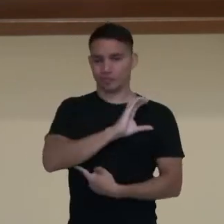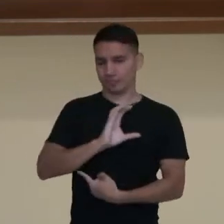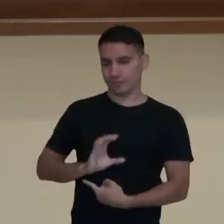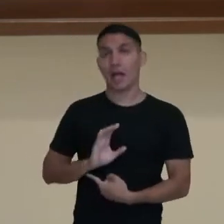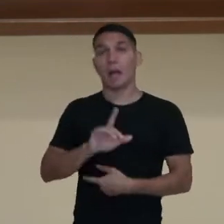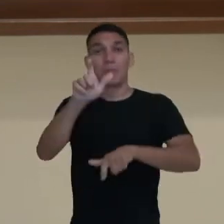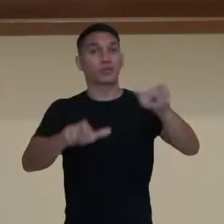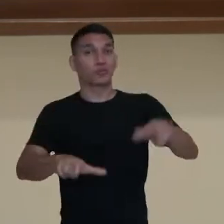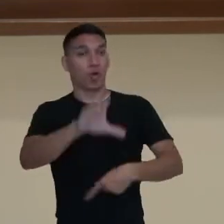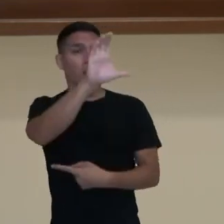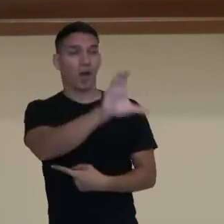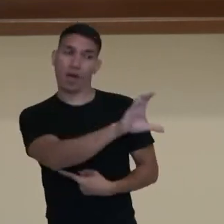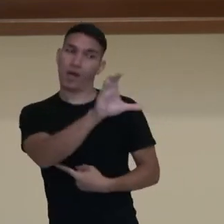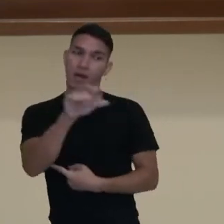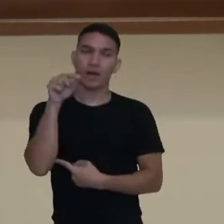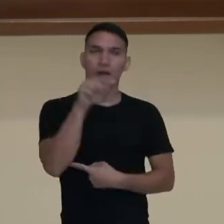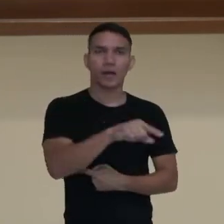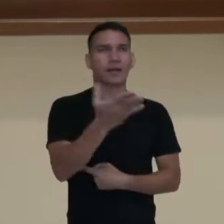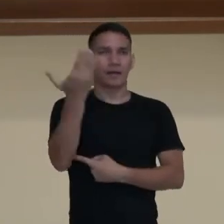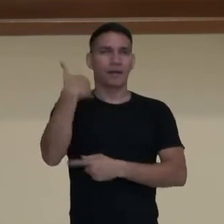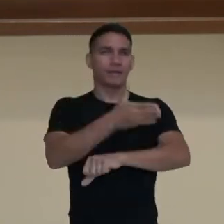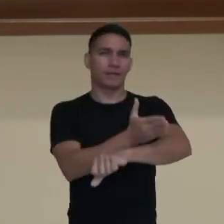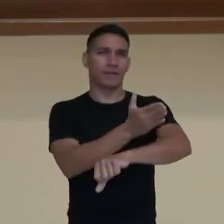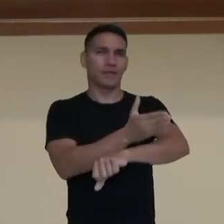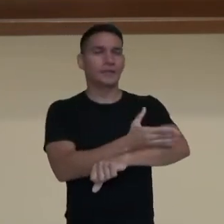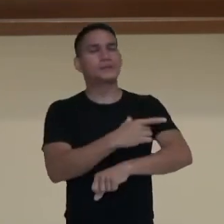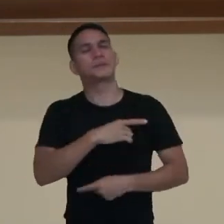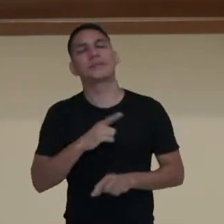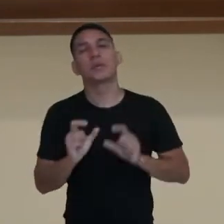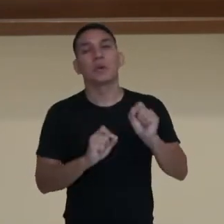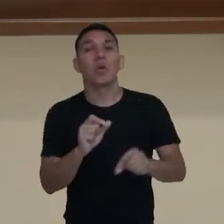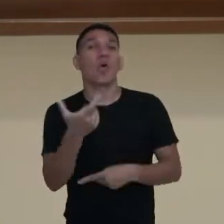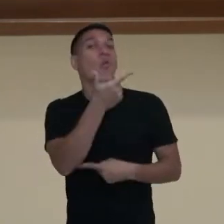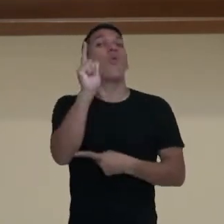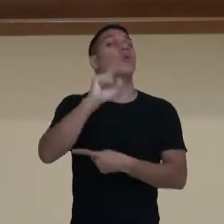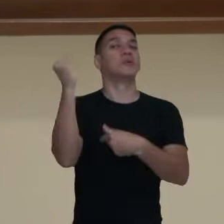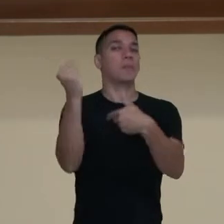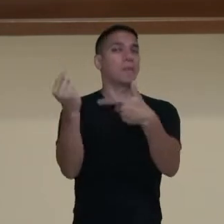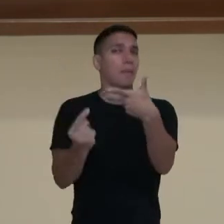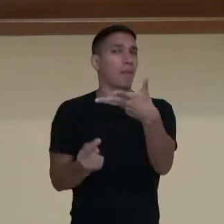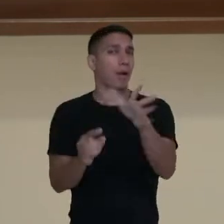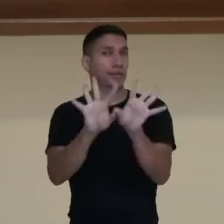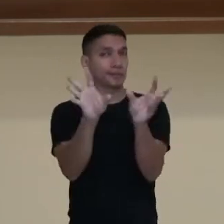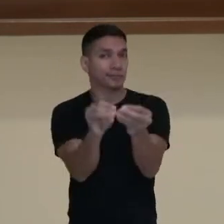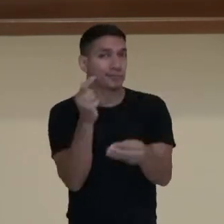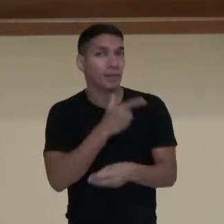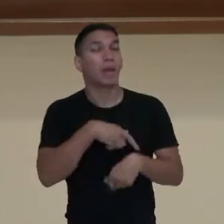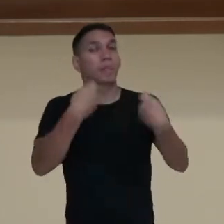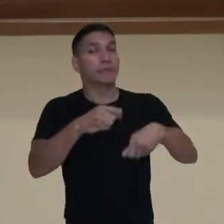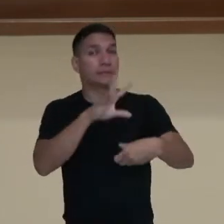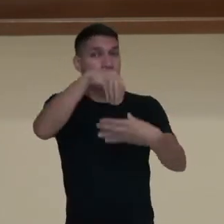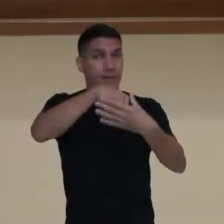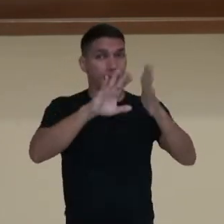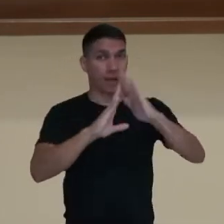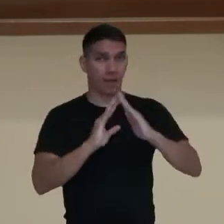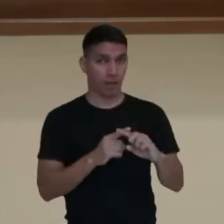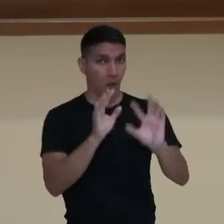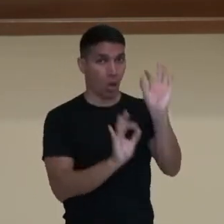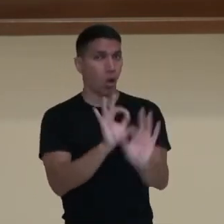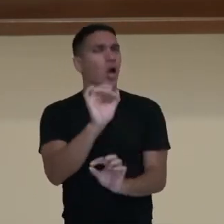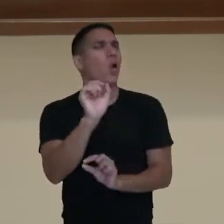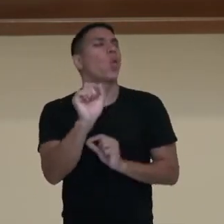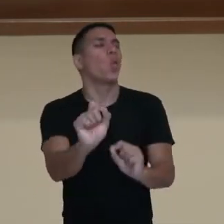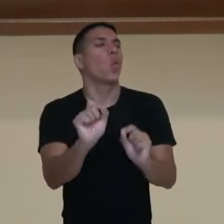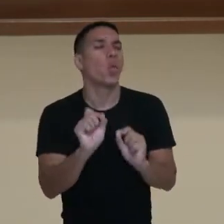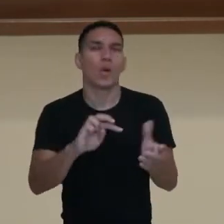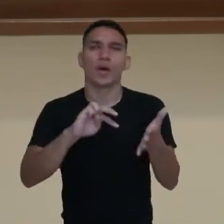são católicos, a Igreja Católica na época, tem outras questões práticas em relação à Igreja que têm que ser organizadas, O que